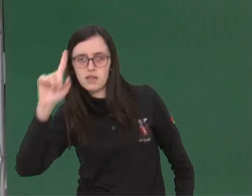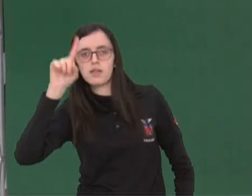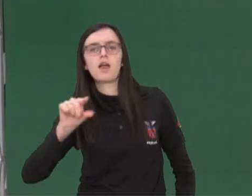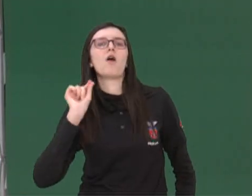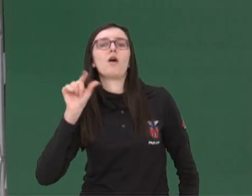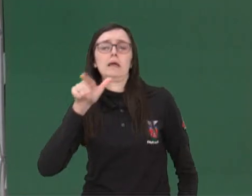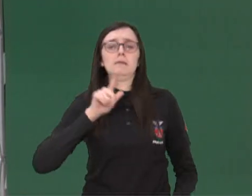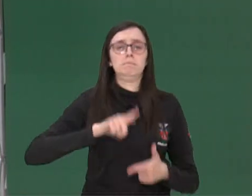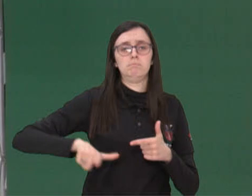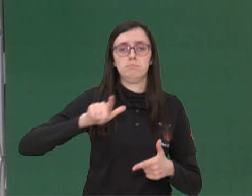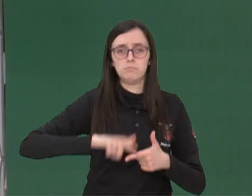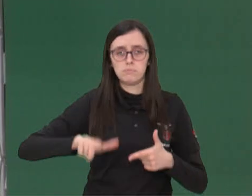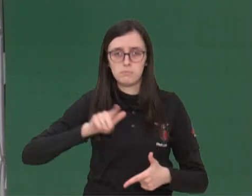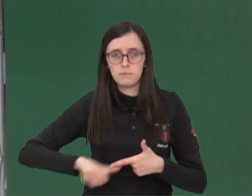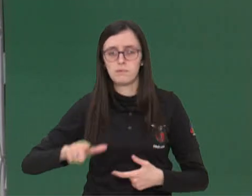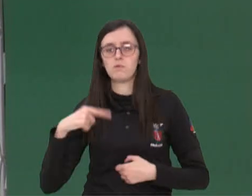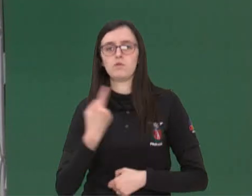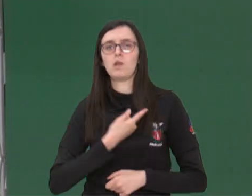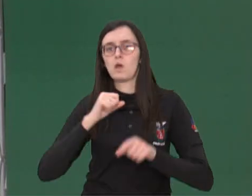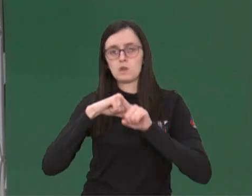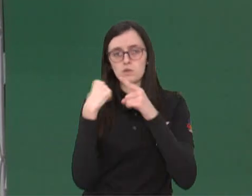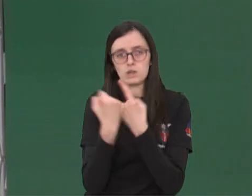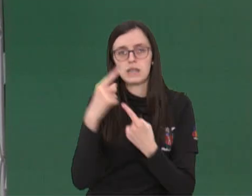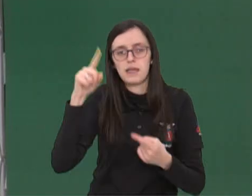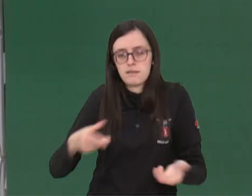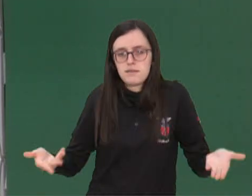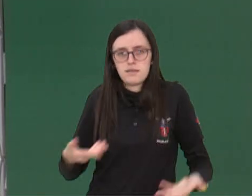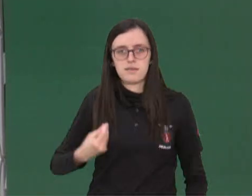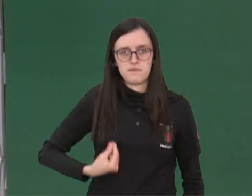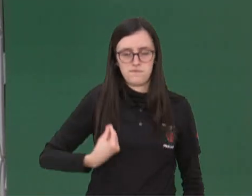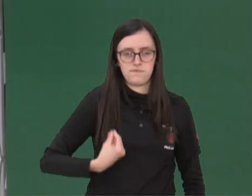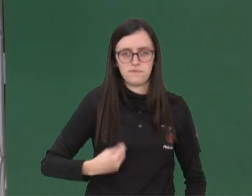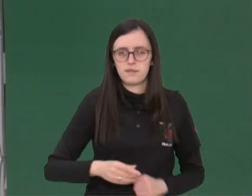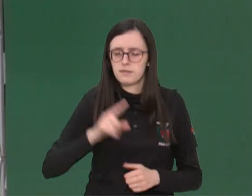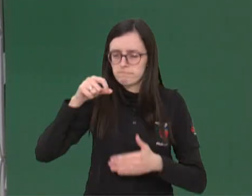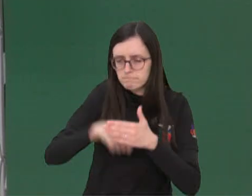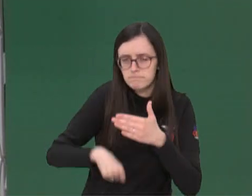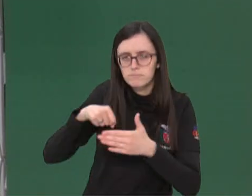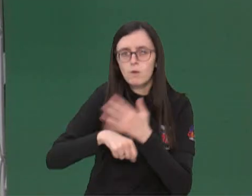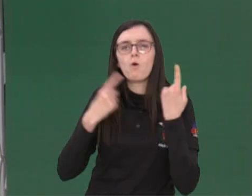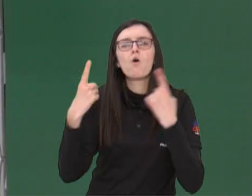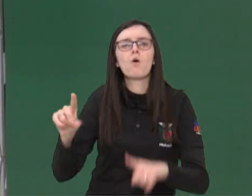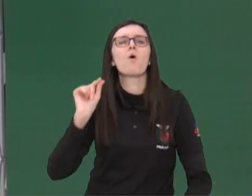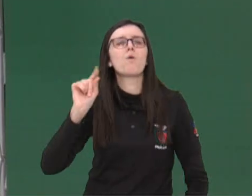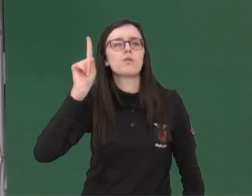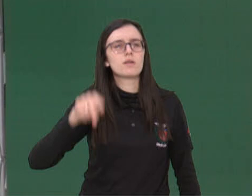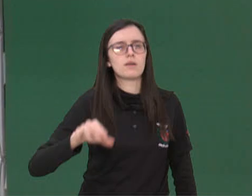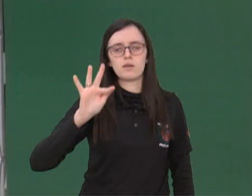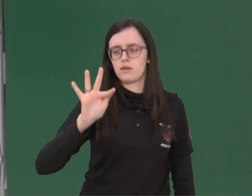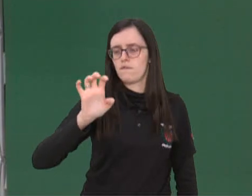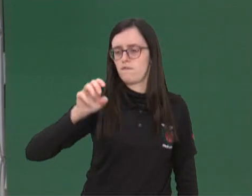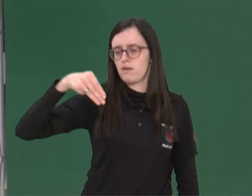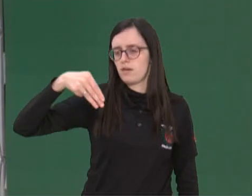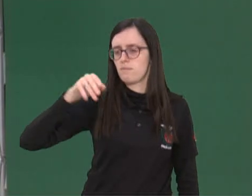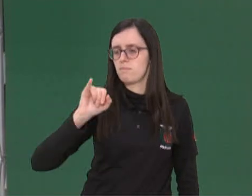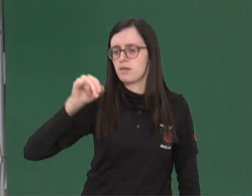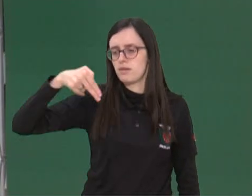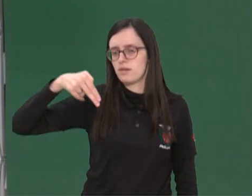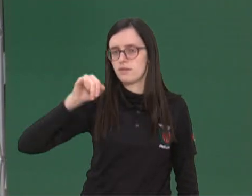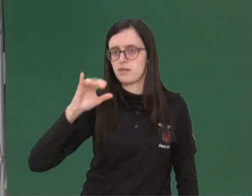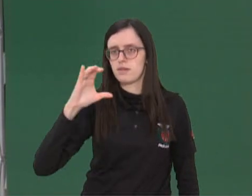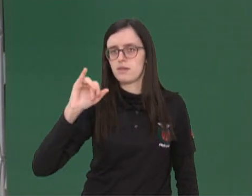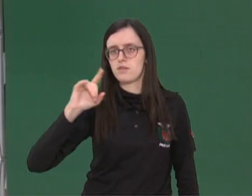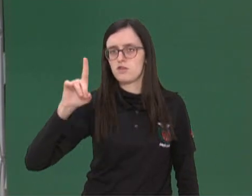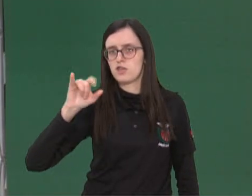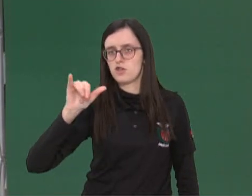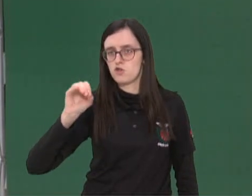esse problema da nossa sociedade contemporânea, a luta contra o feminicídio. Então é uma questão que